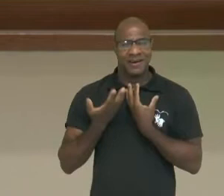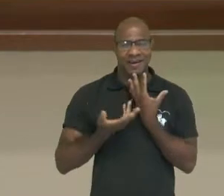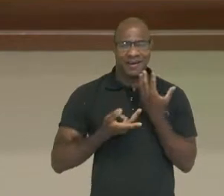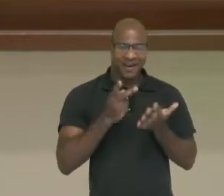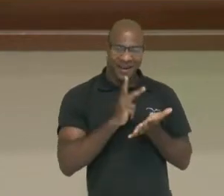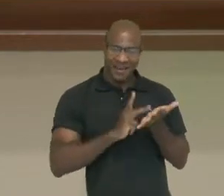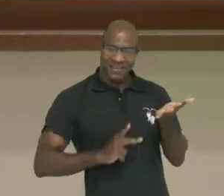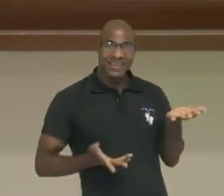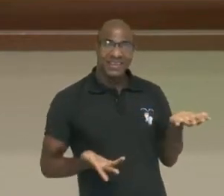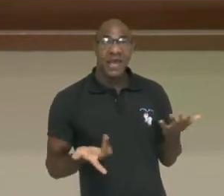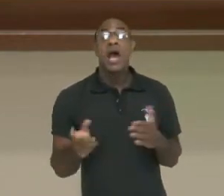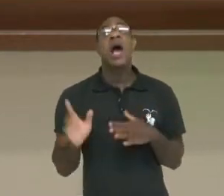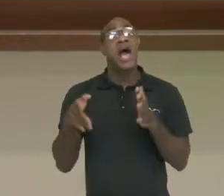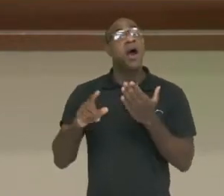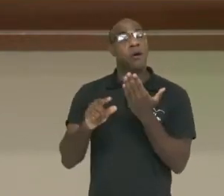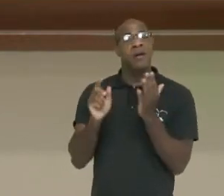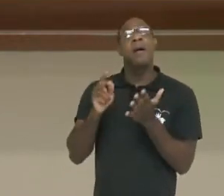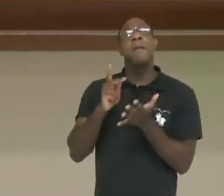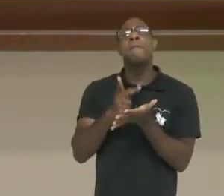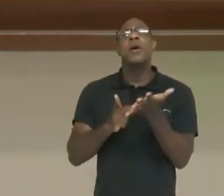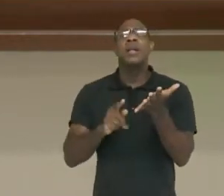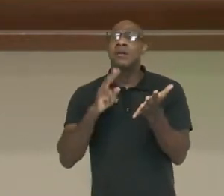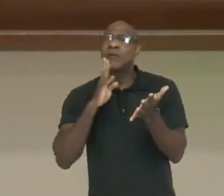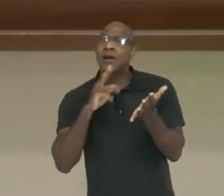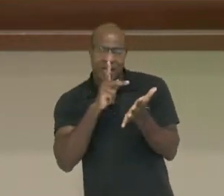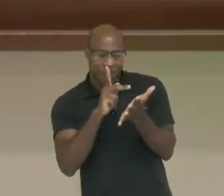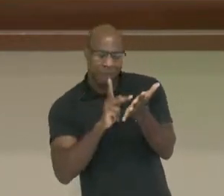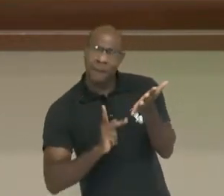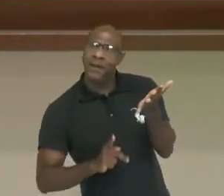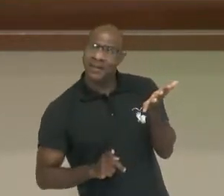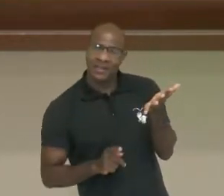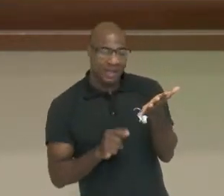que o autor, que é a pessoa que vai escrever, autor ou